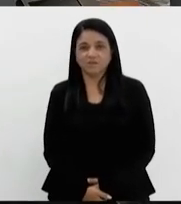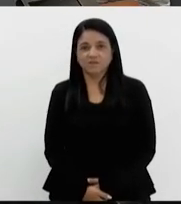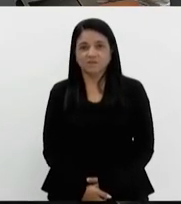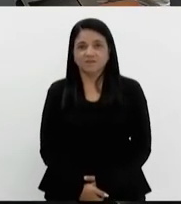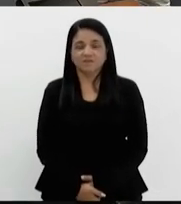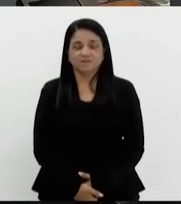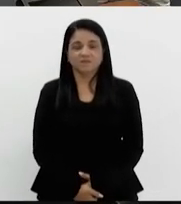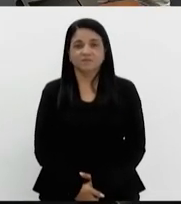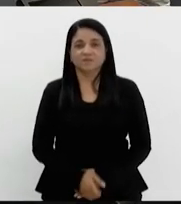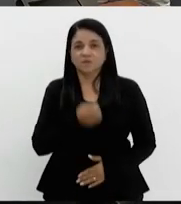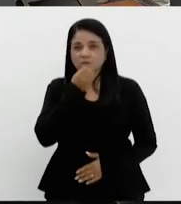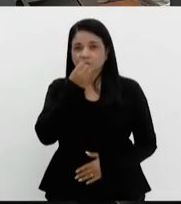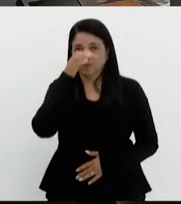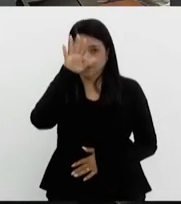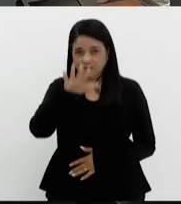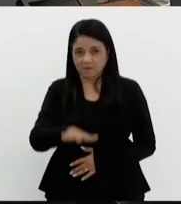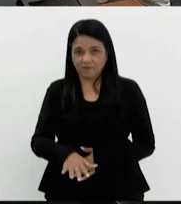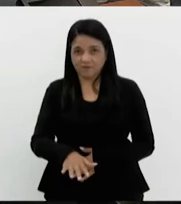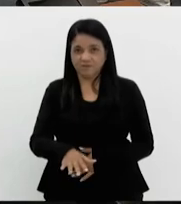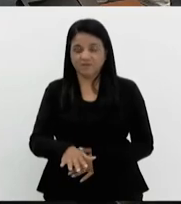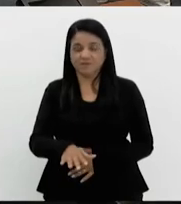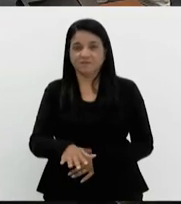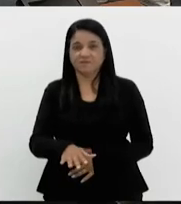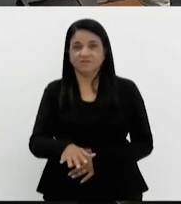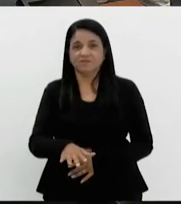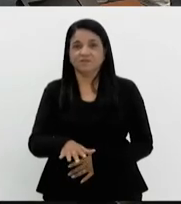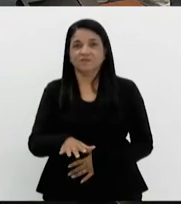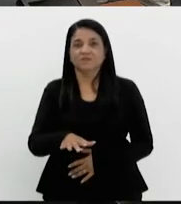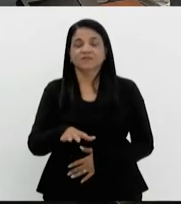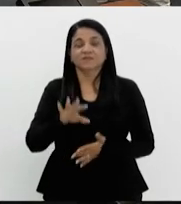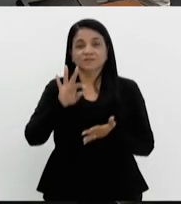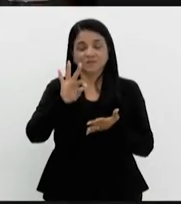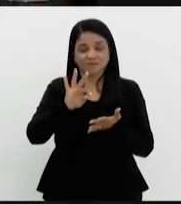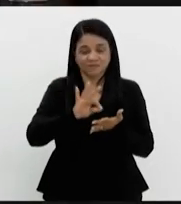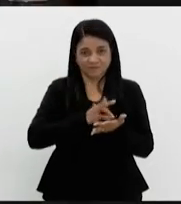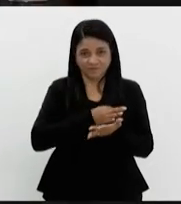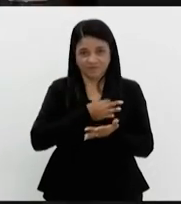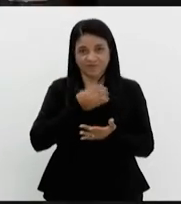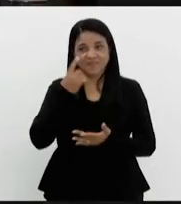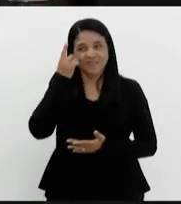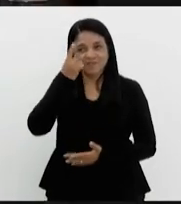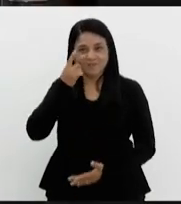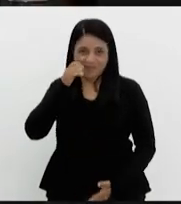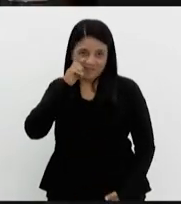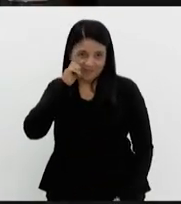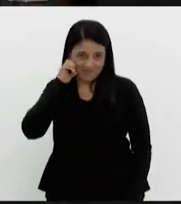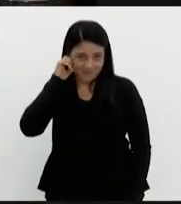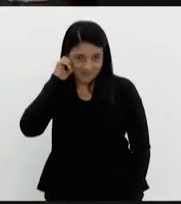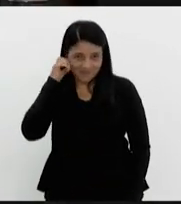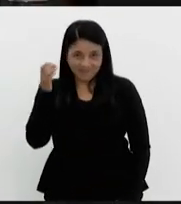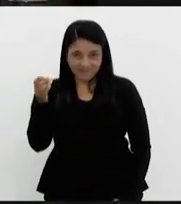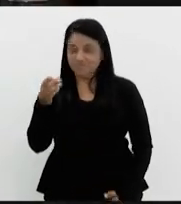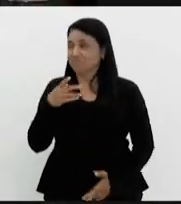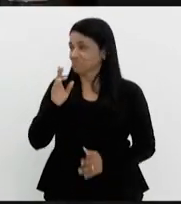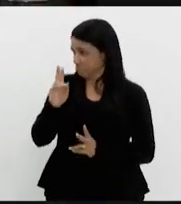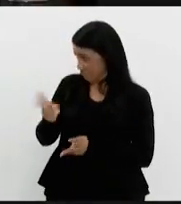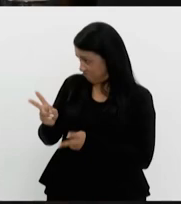Boa tarde. Próxima oradora inscrita é a senhora mesma,